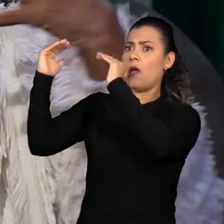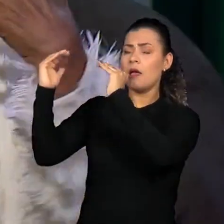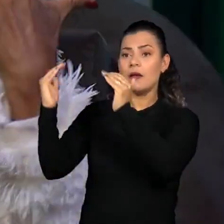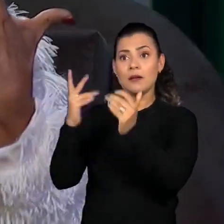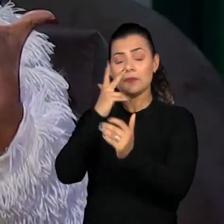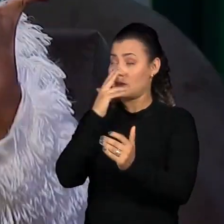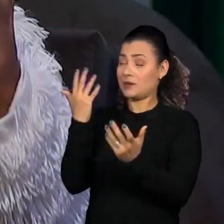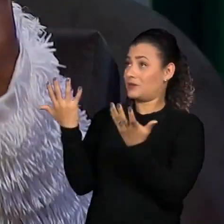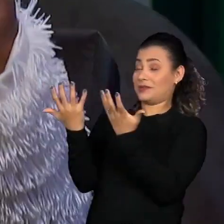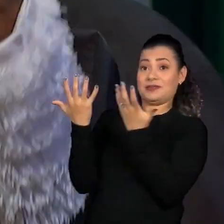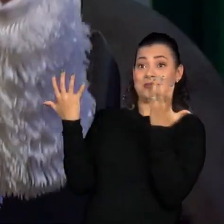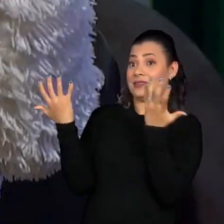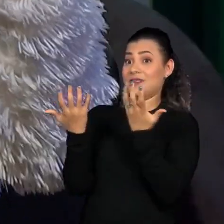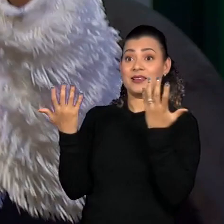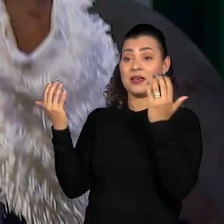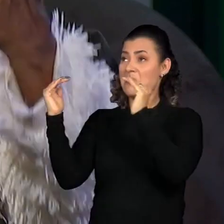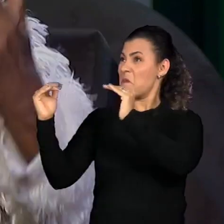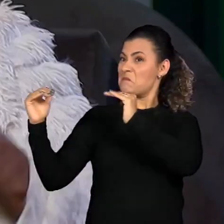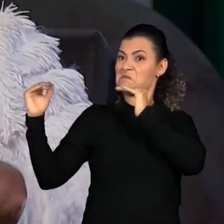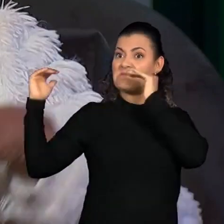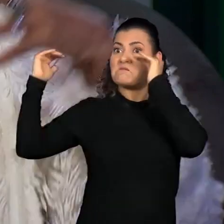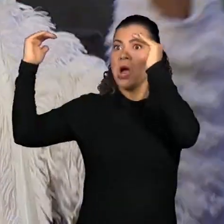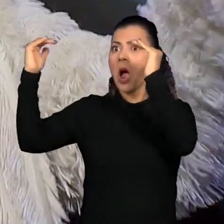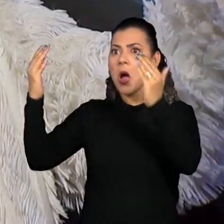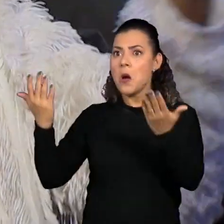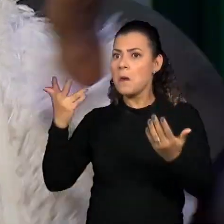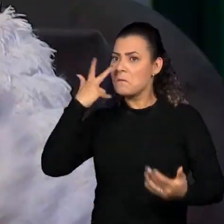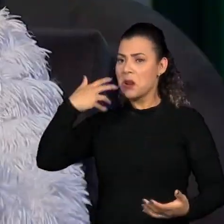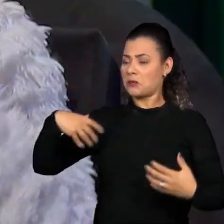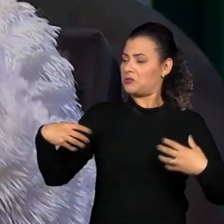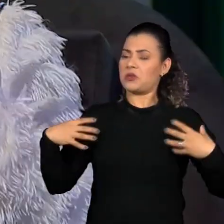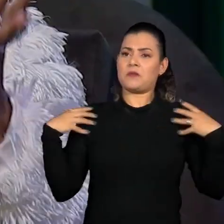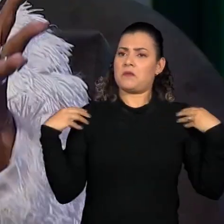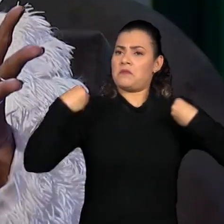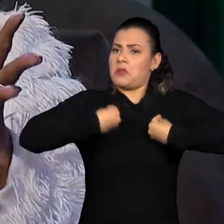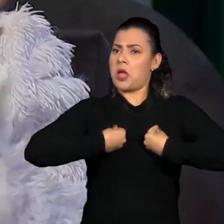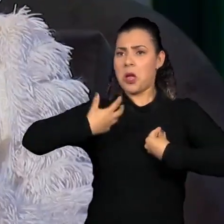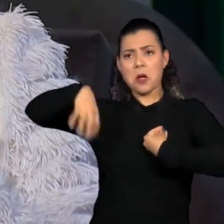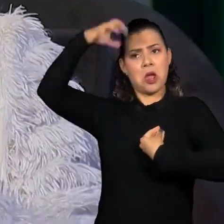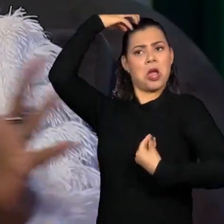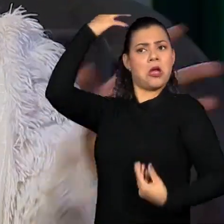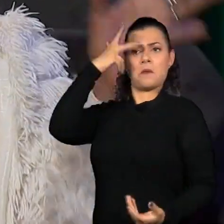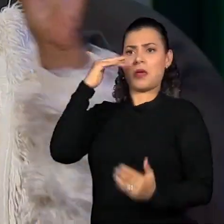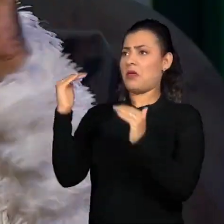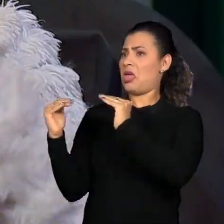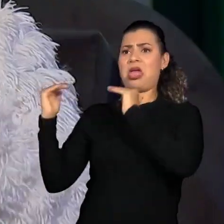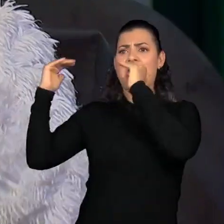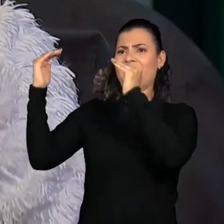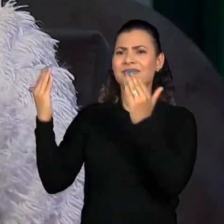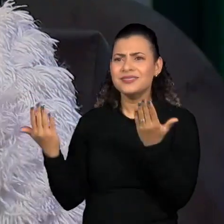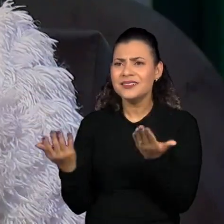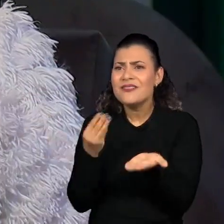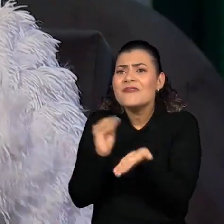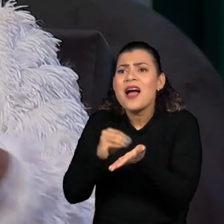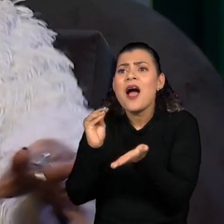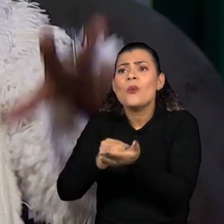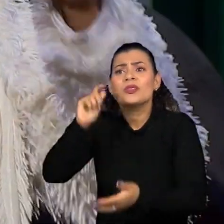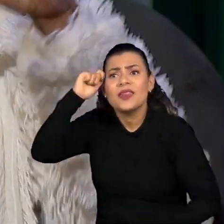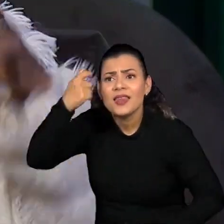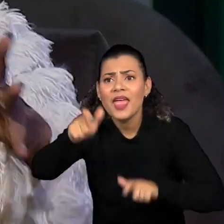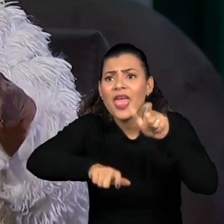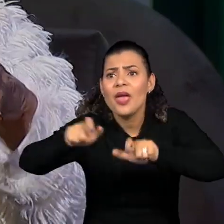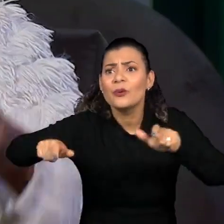uma coisa monárquica, a fardão. Tudo aquilo, para mim, eu acho que falta preto,